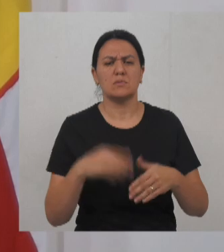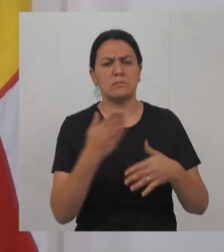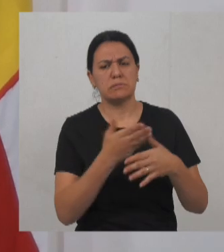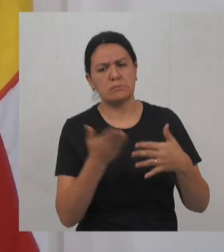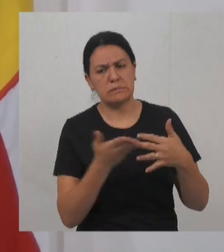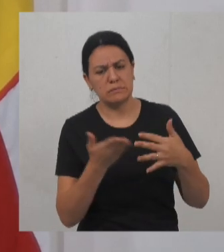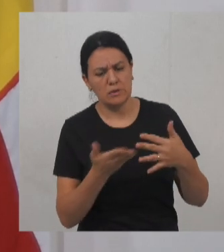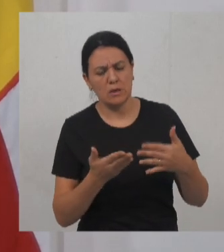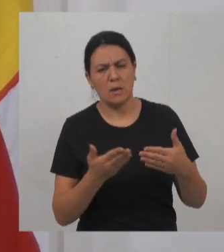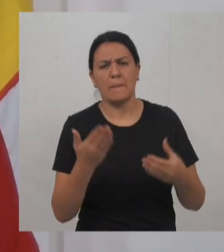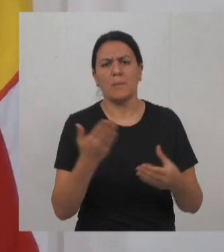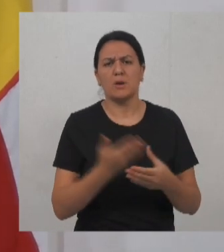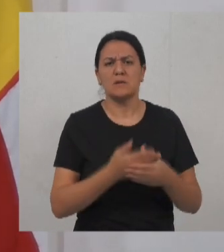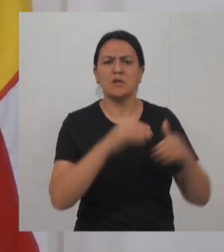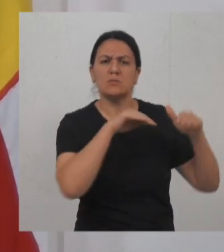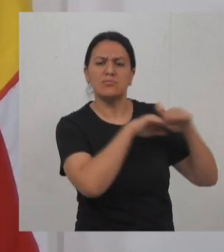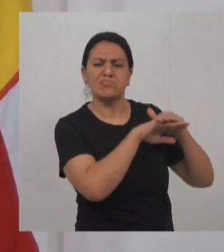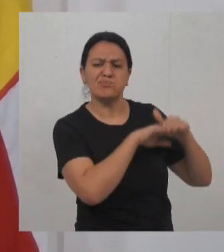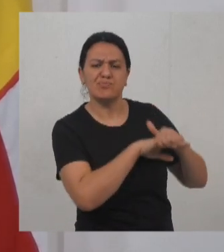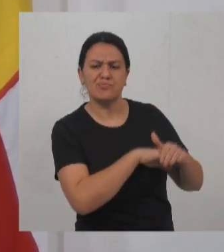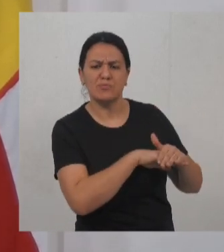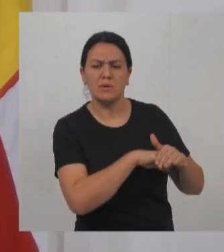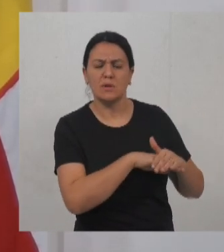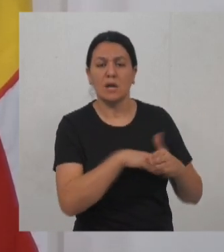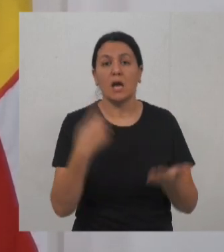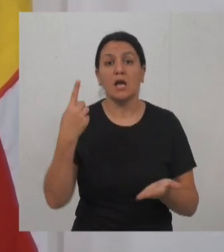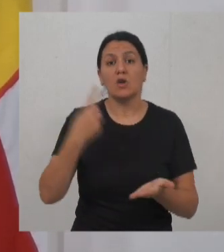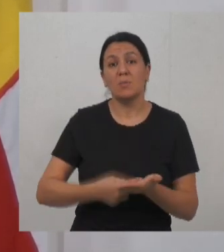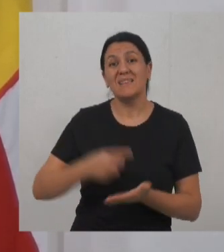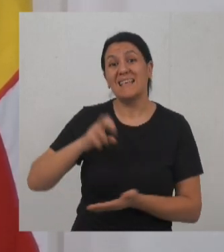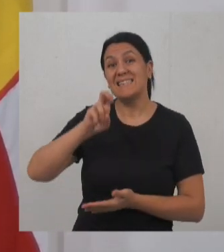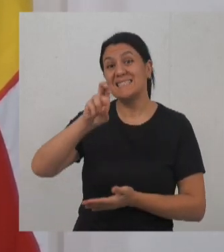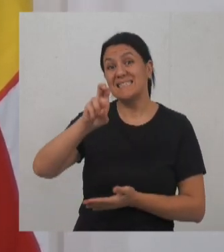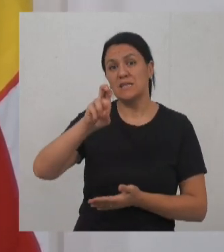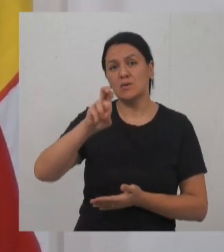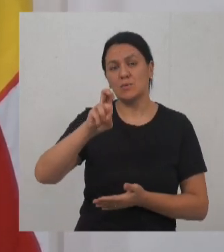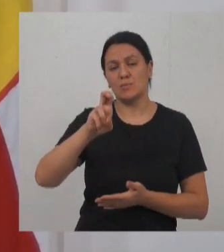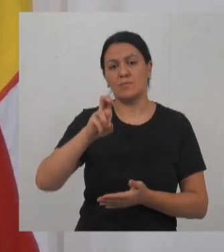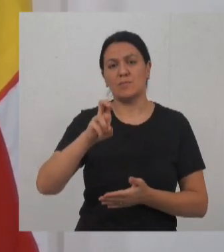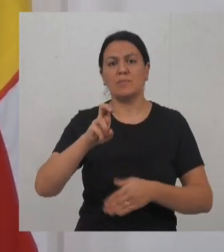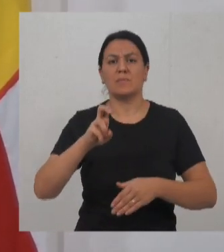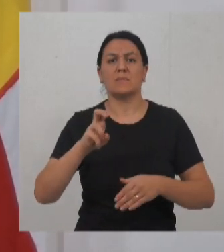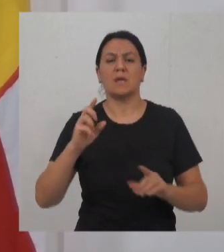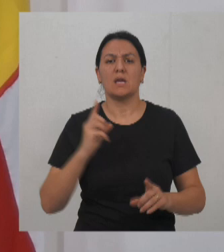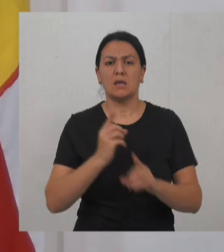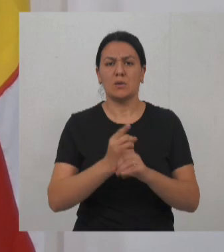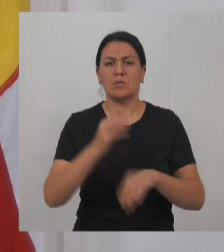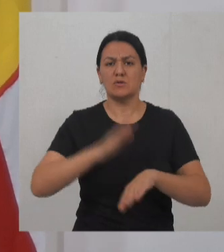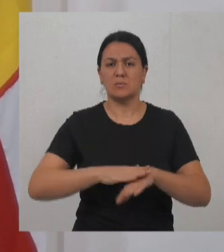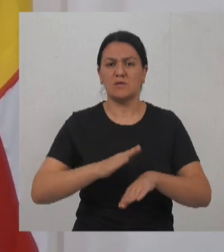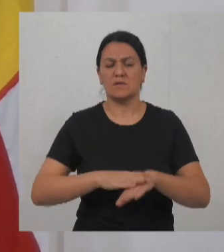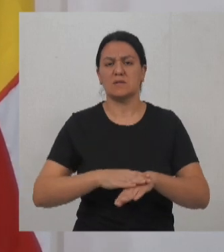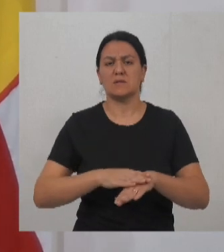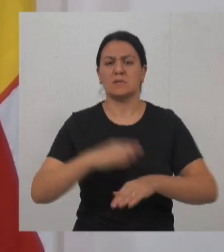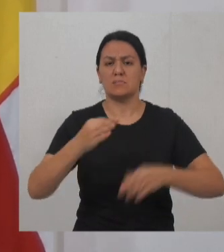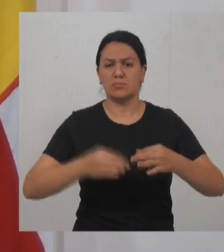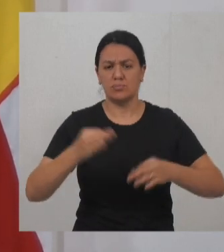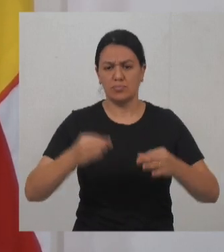no armário. Marquei 5 sessões ainda com o doutor Carvalho, nosso querido,